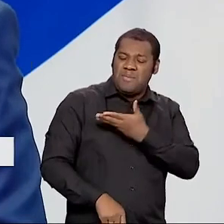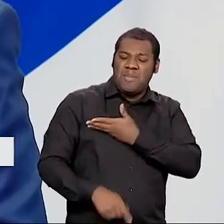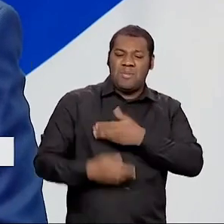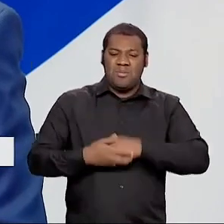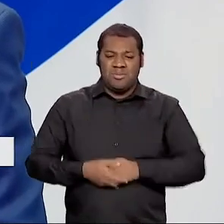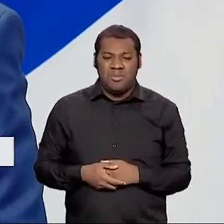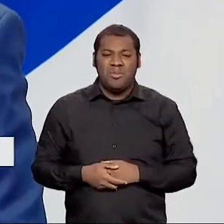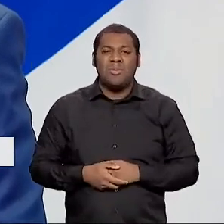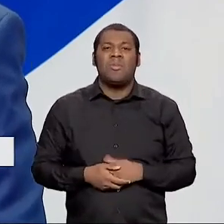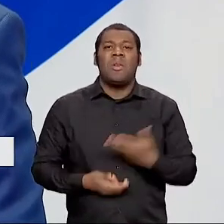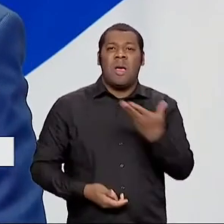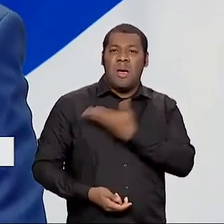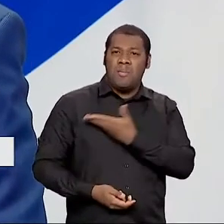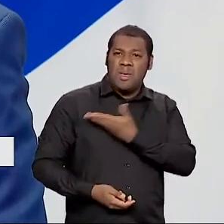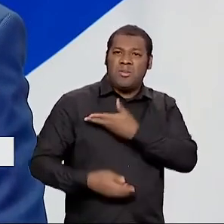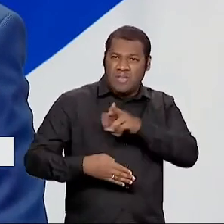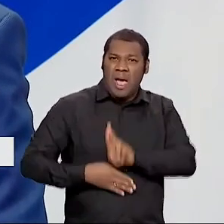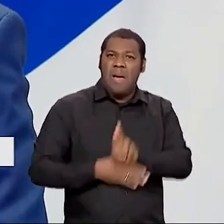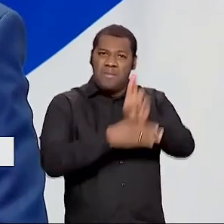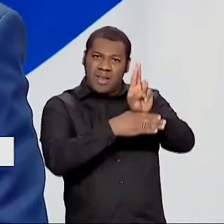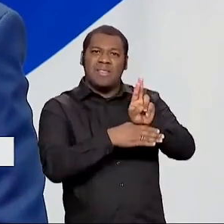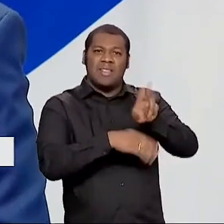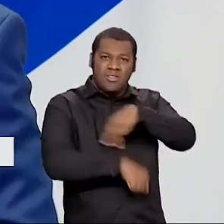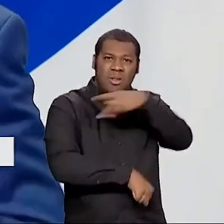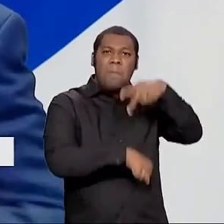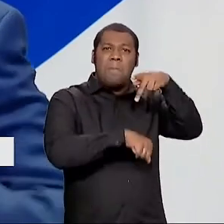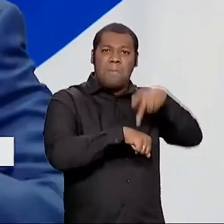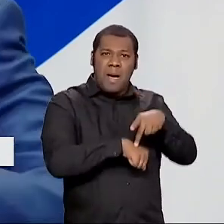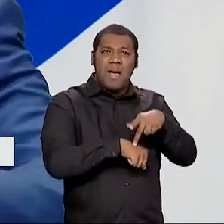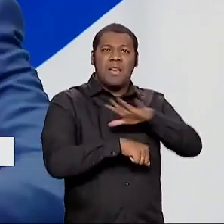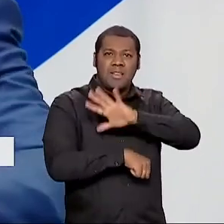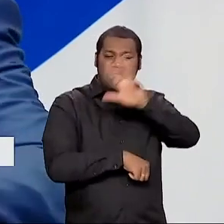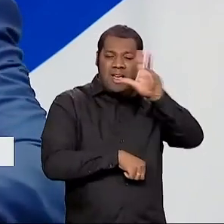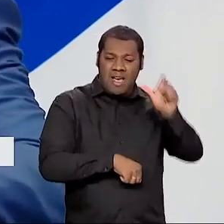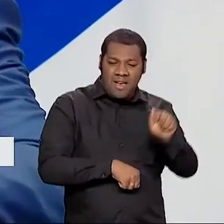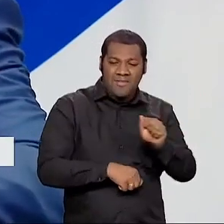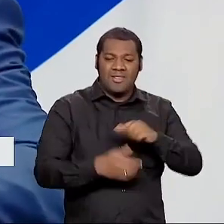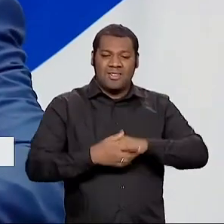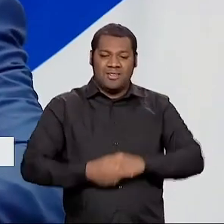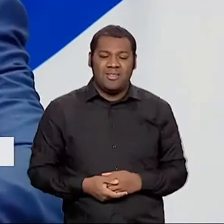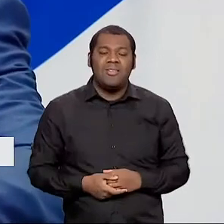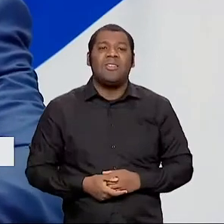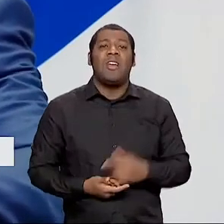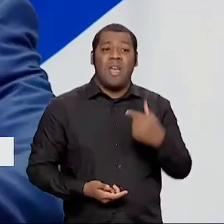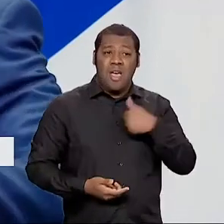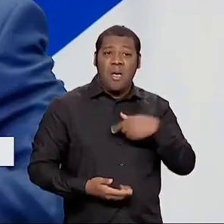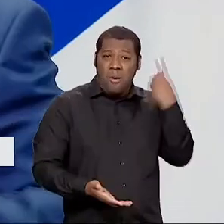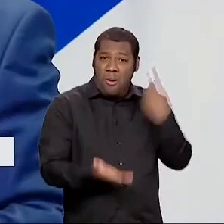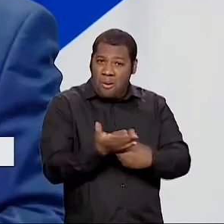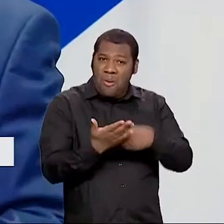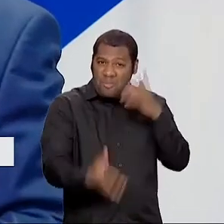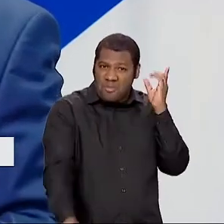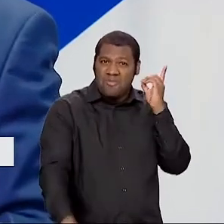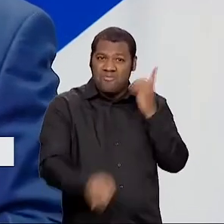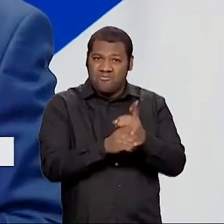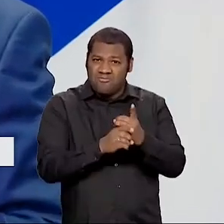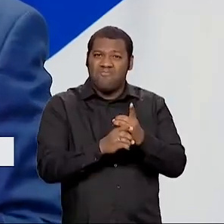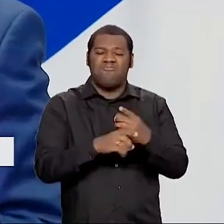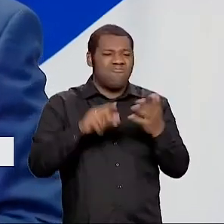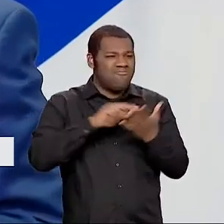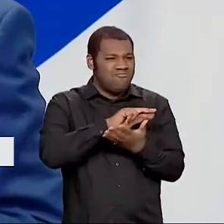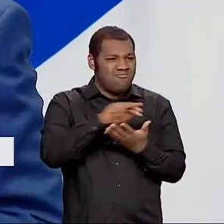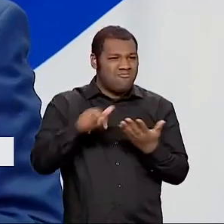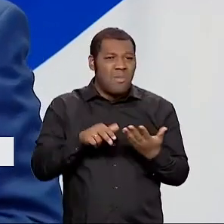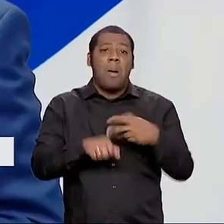são representantes dos países africanos. Eu tive várias bilaterais, marcamos vários encontros, todos os